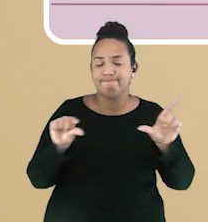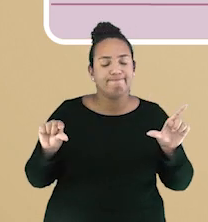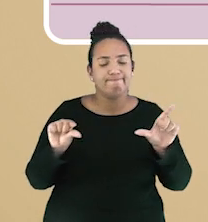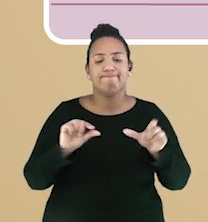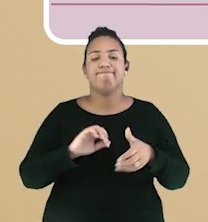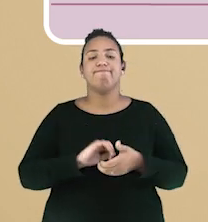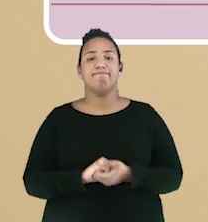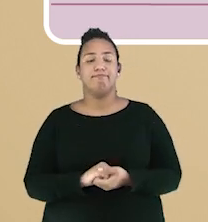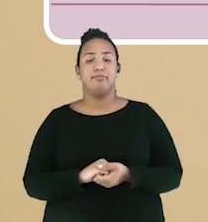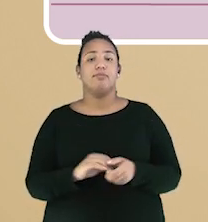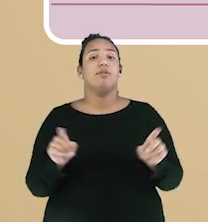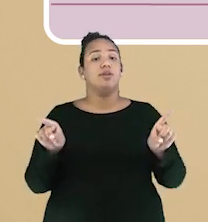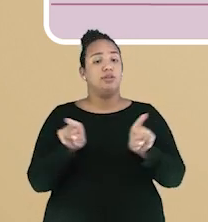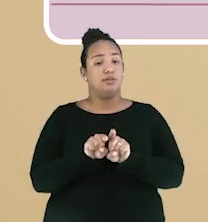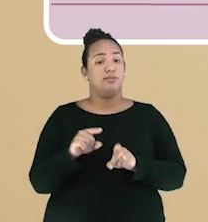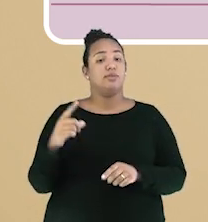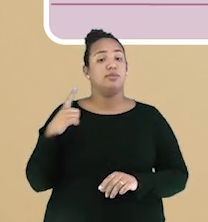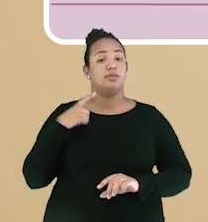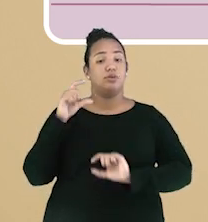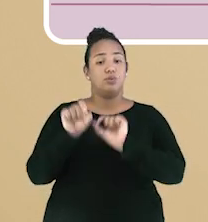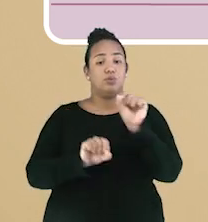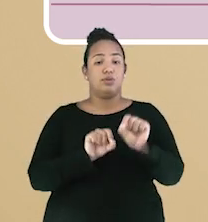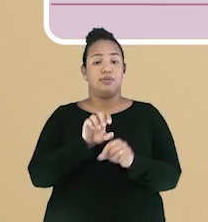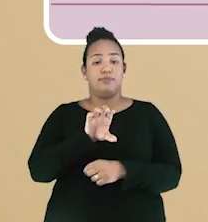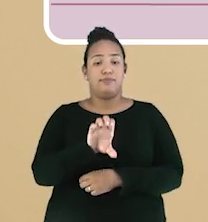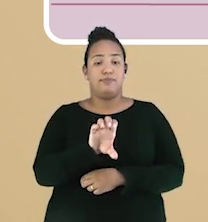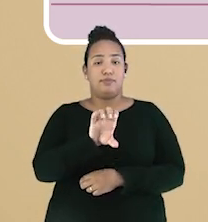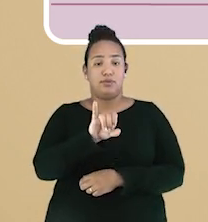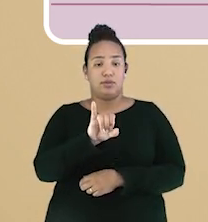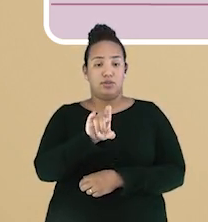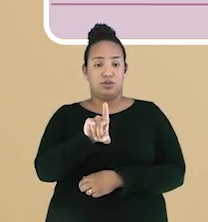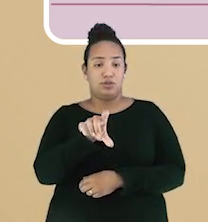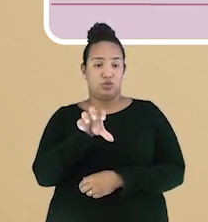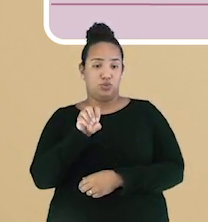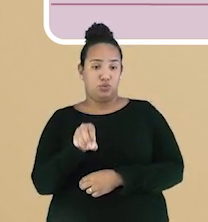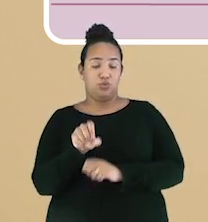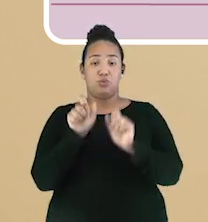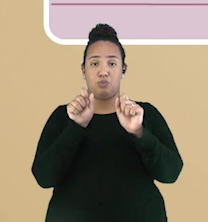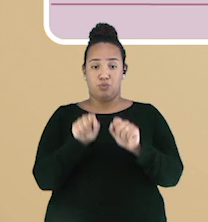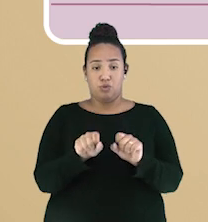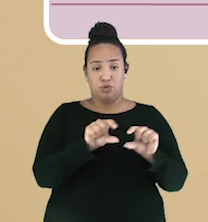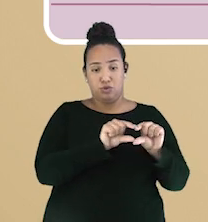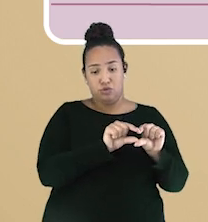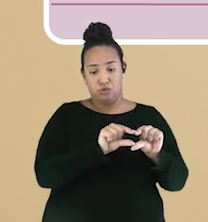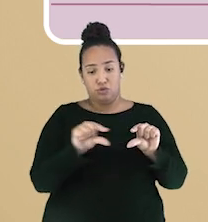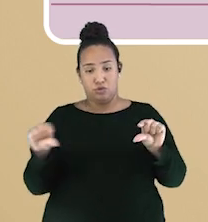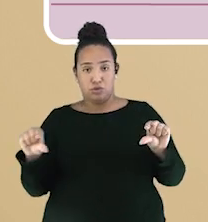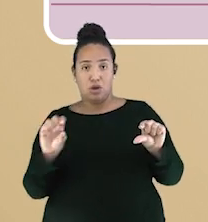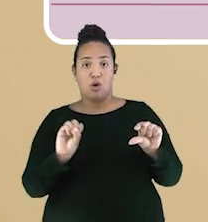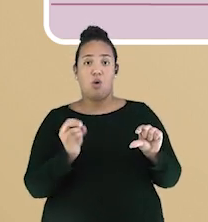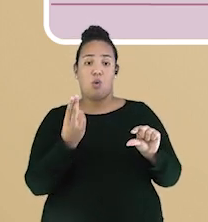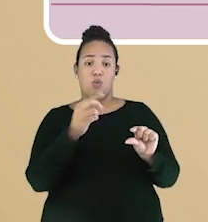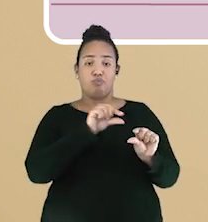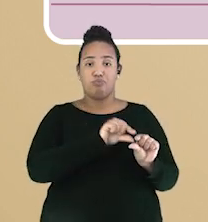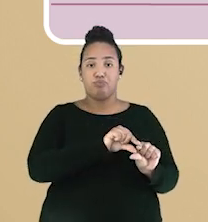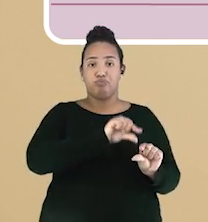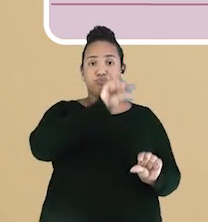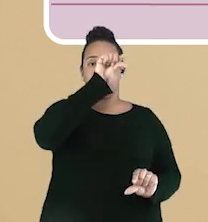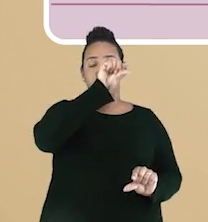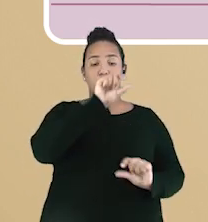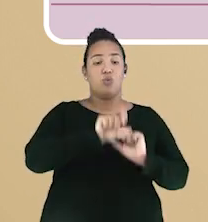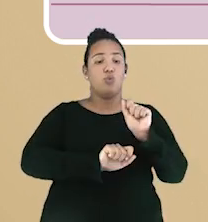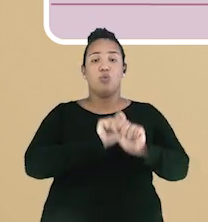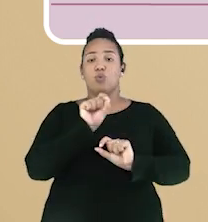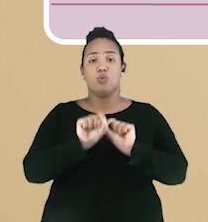gente tem também os eixos, podem ser verticais ou horizontais. Eles servem para medir